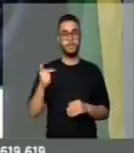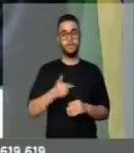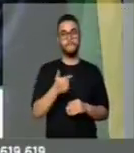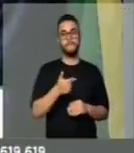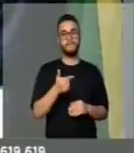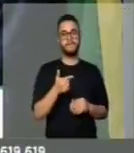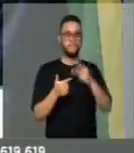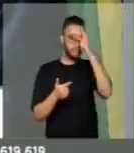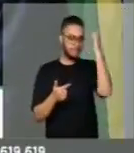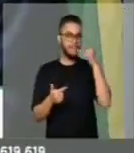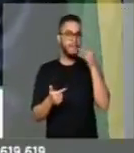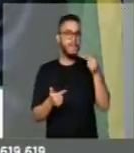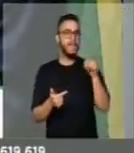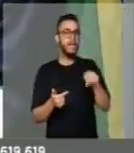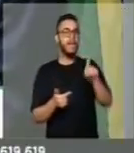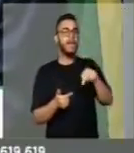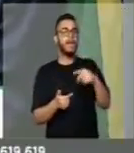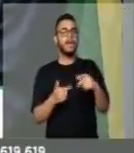Ipiranga.